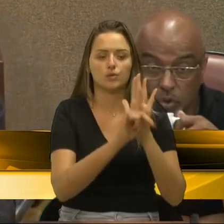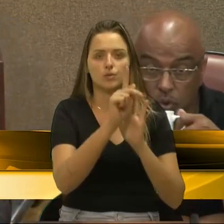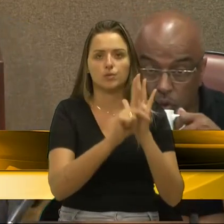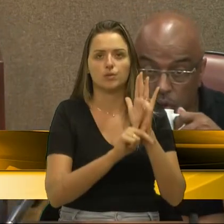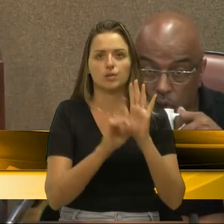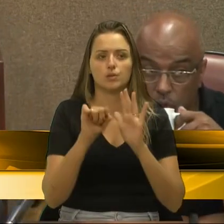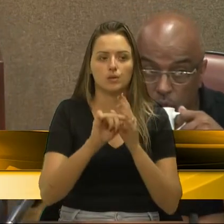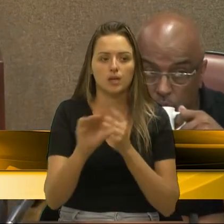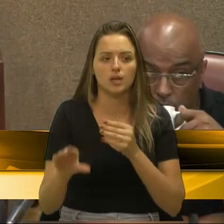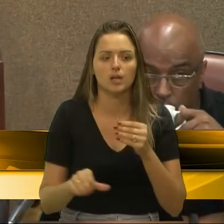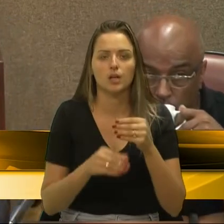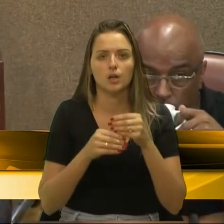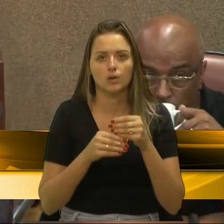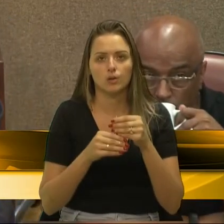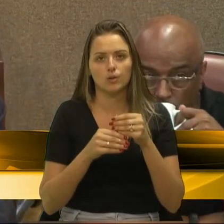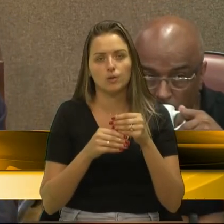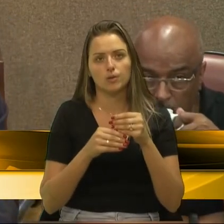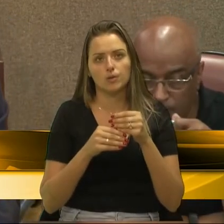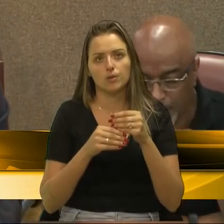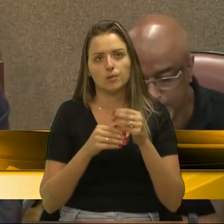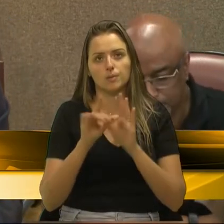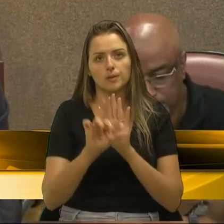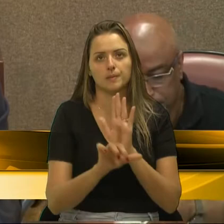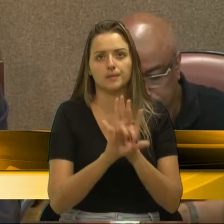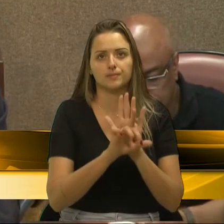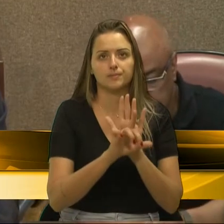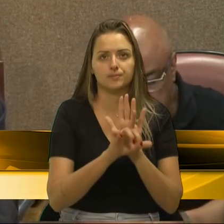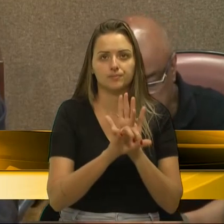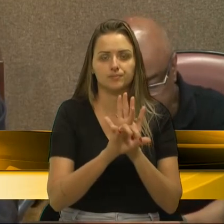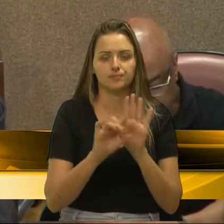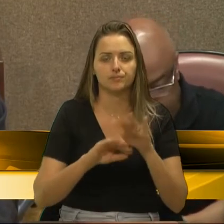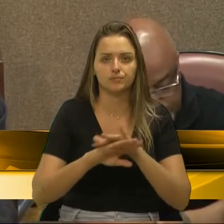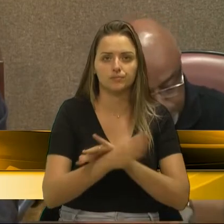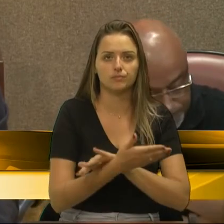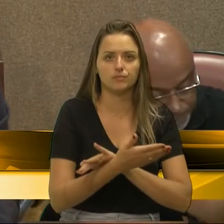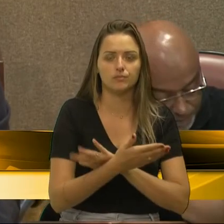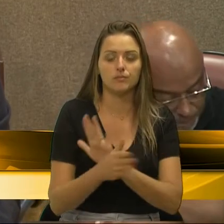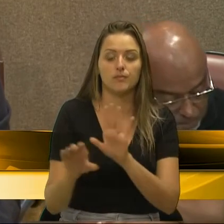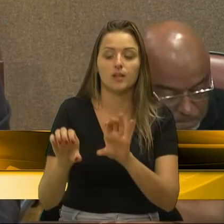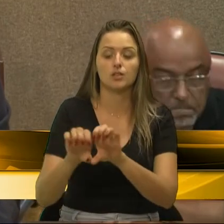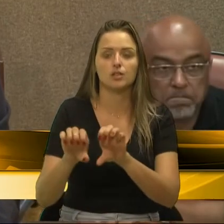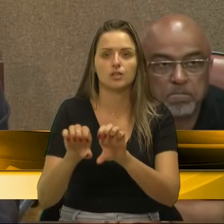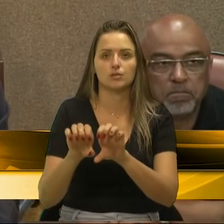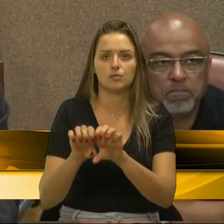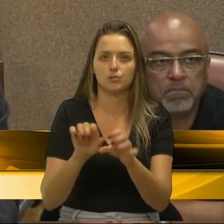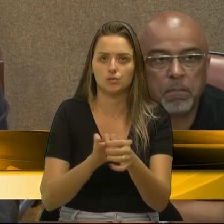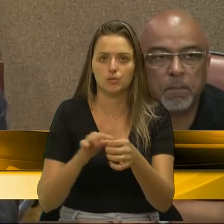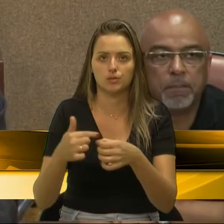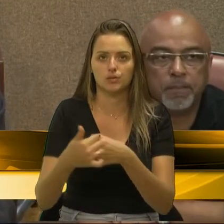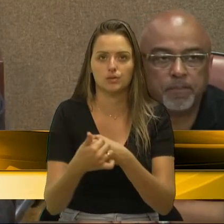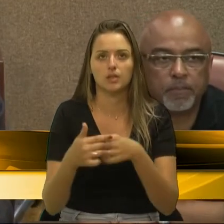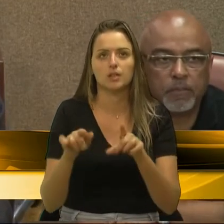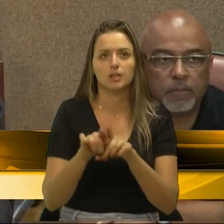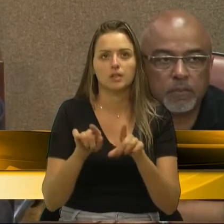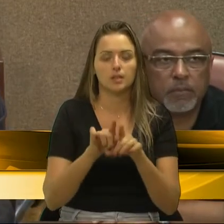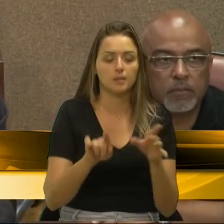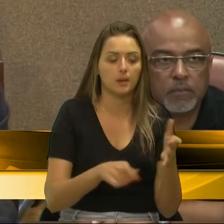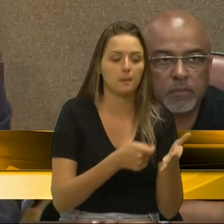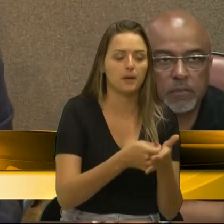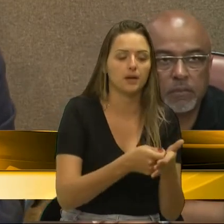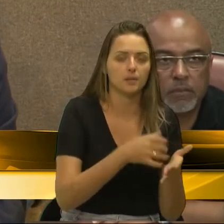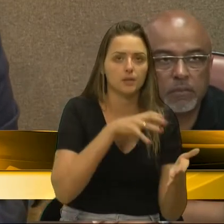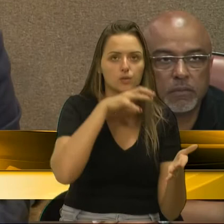é complementar no corpo da lei a implantação de infraestrutura urbana e indenizações em